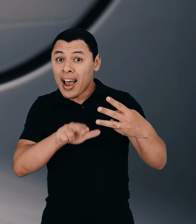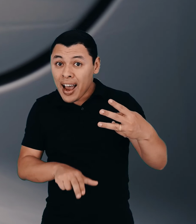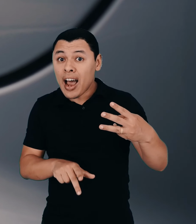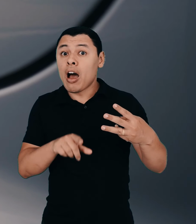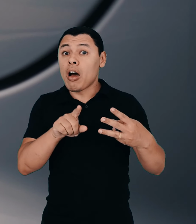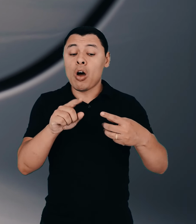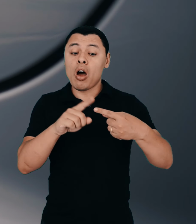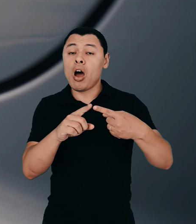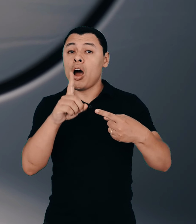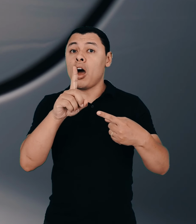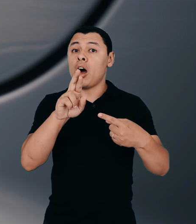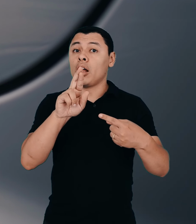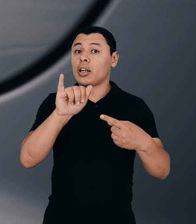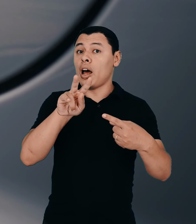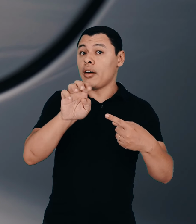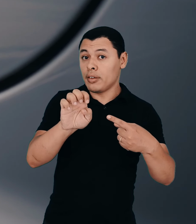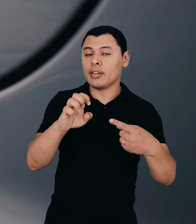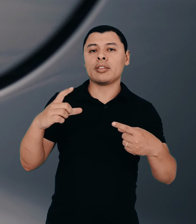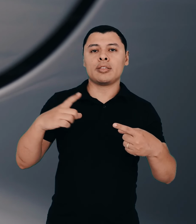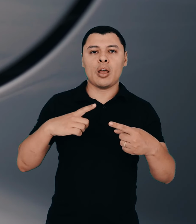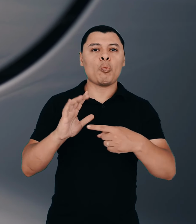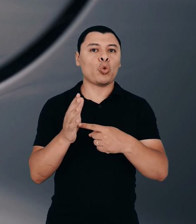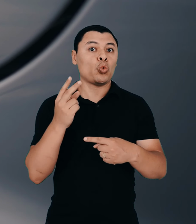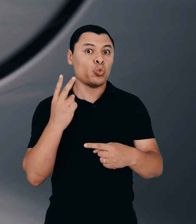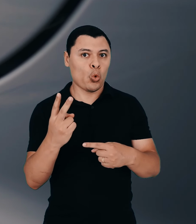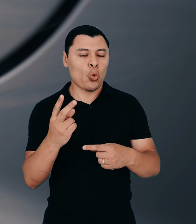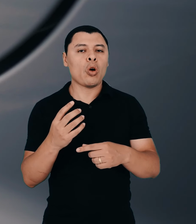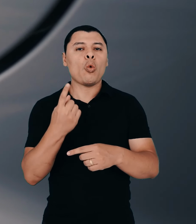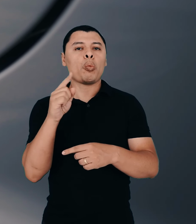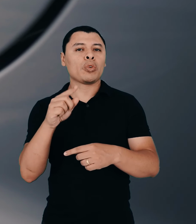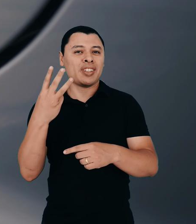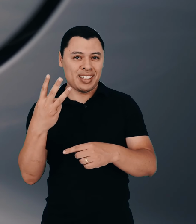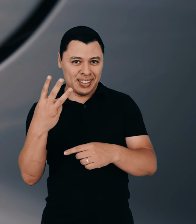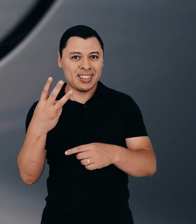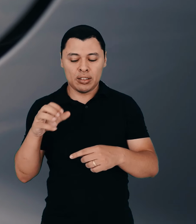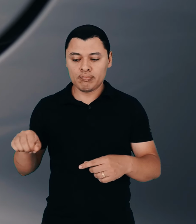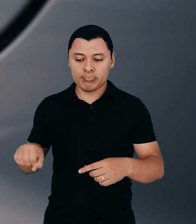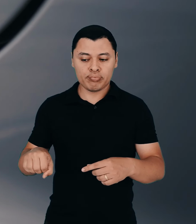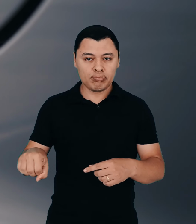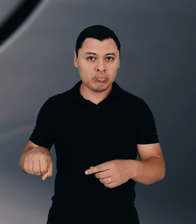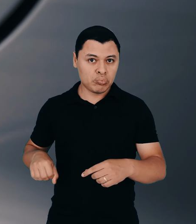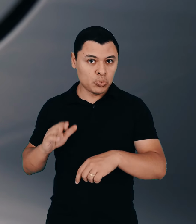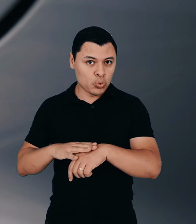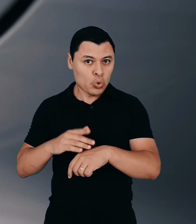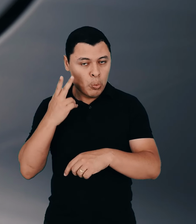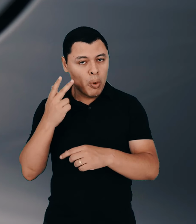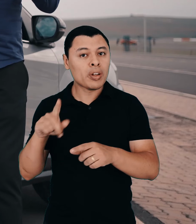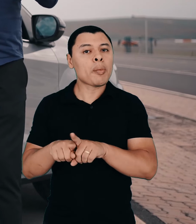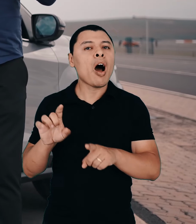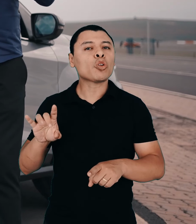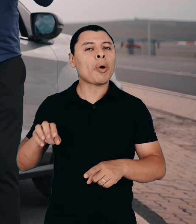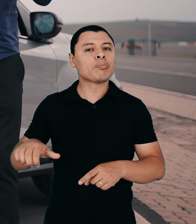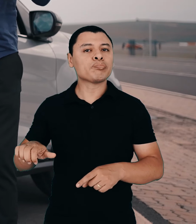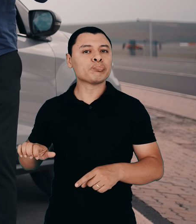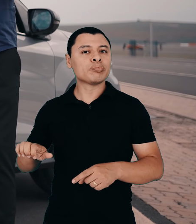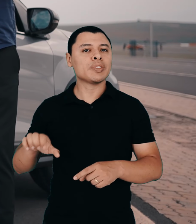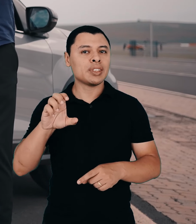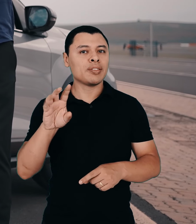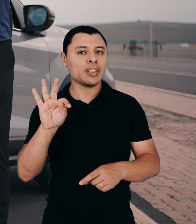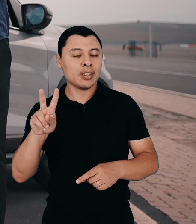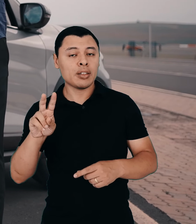Impetus. A Drive está disponível inclusive com os 2 motores, então 1.3 Firefly com câmbio manual e automático CVT, mas também tem